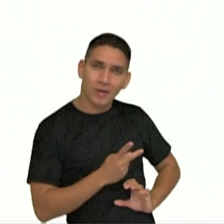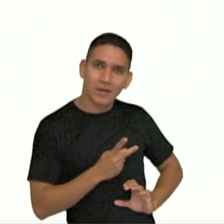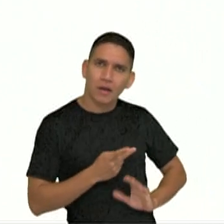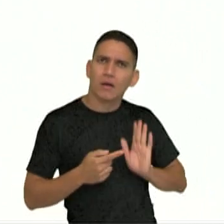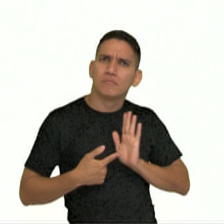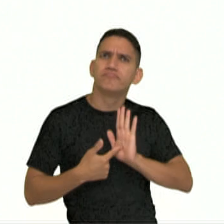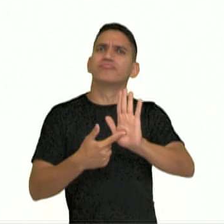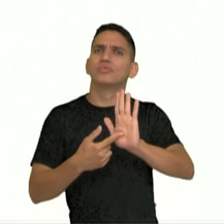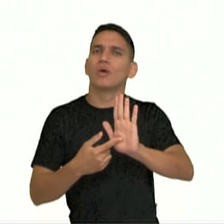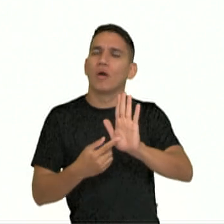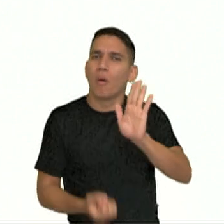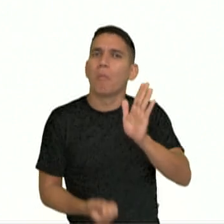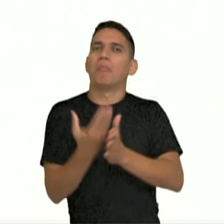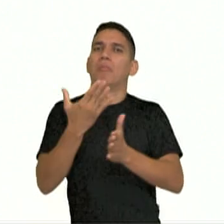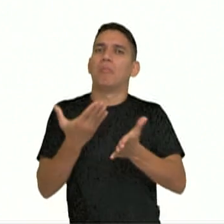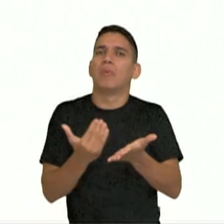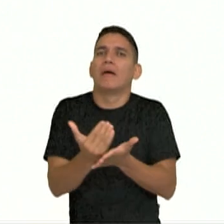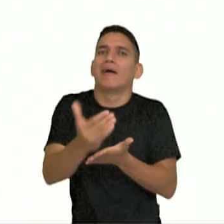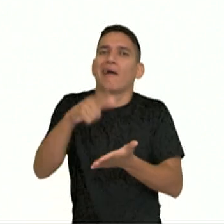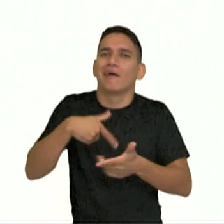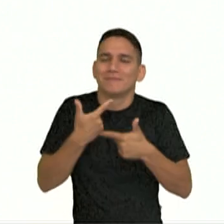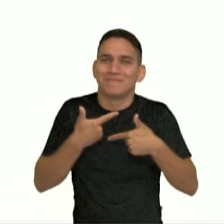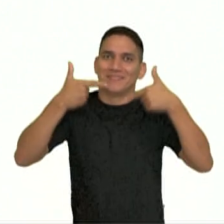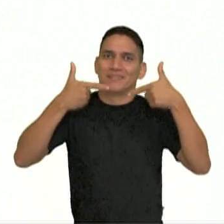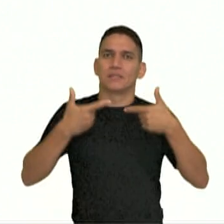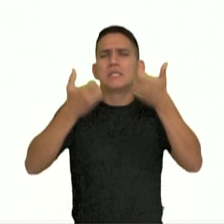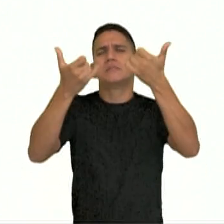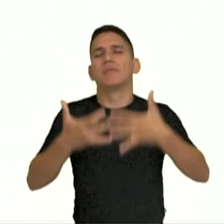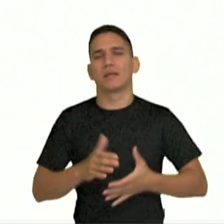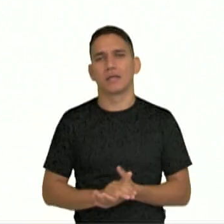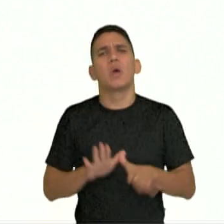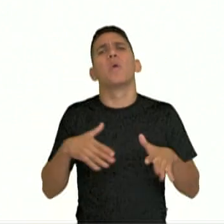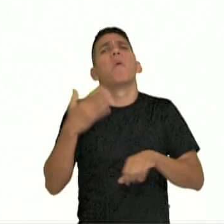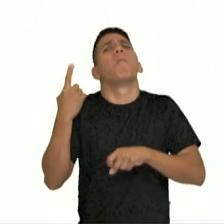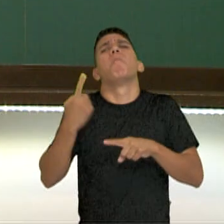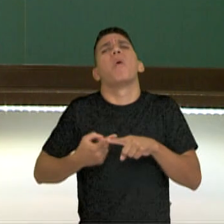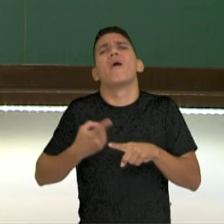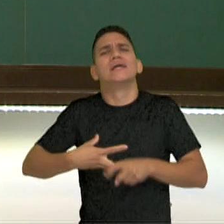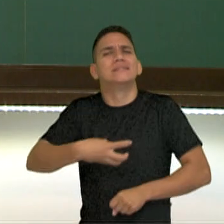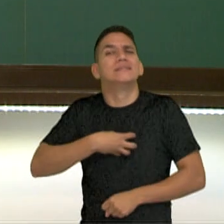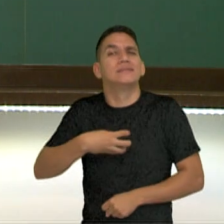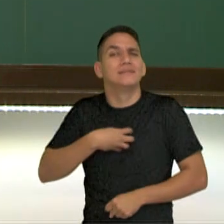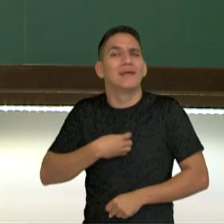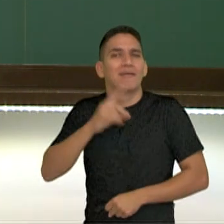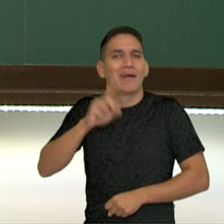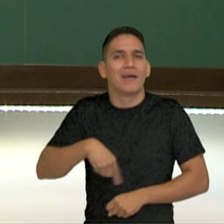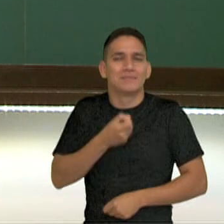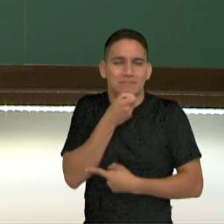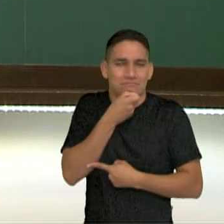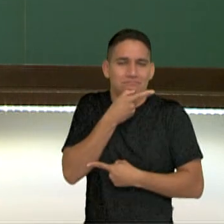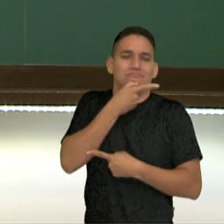humor no texto? Explique. Então, qual elemento do comportamento